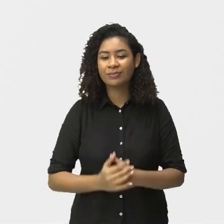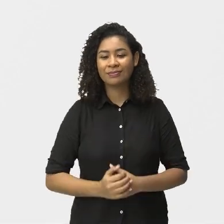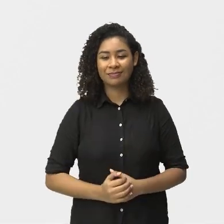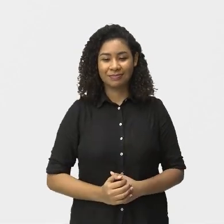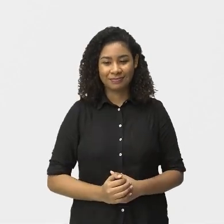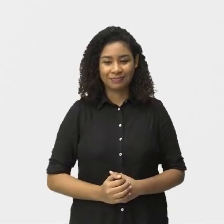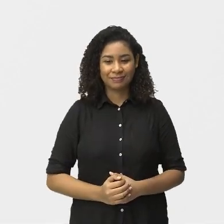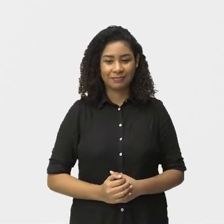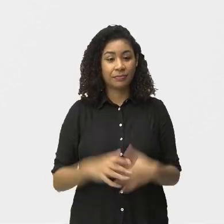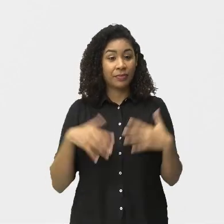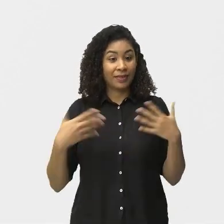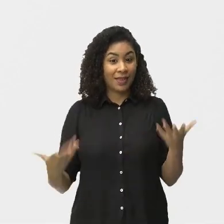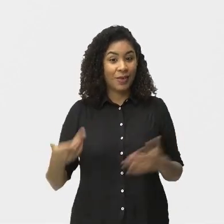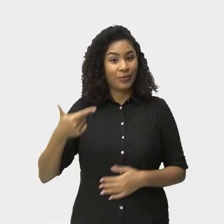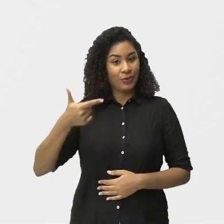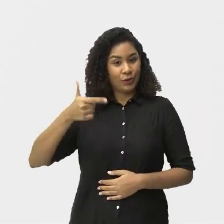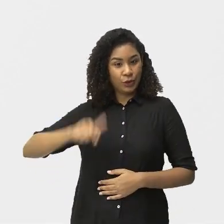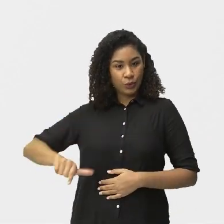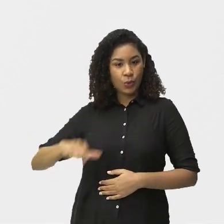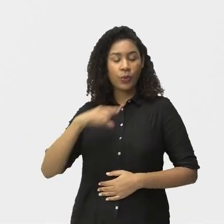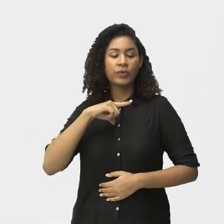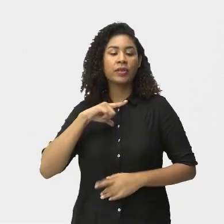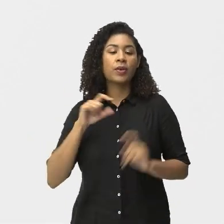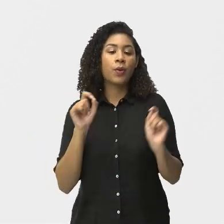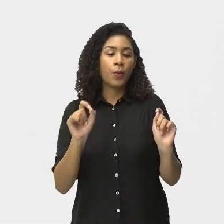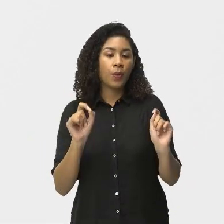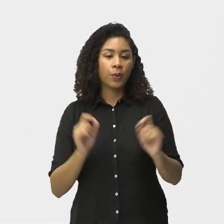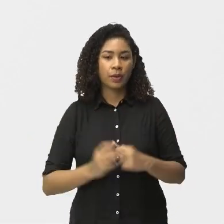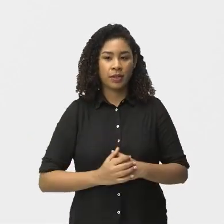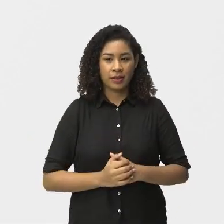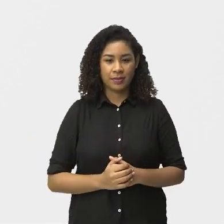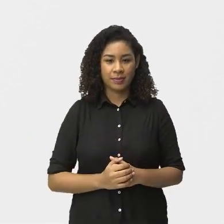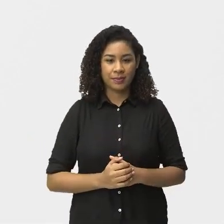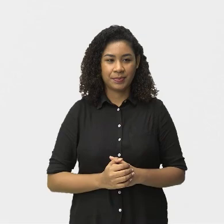Bom, então, novamente, nós temos